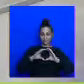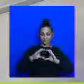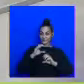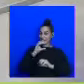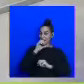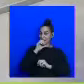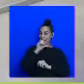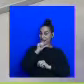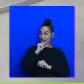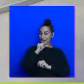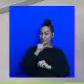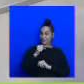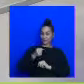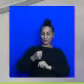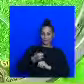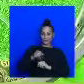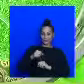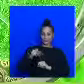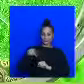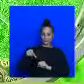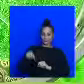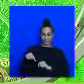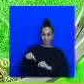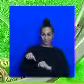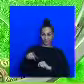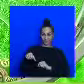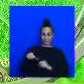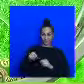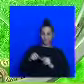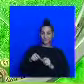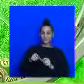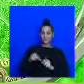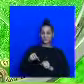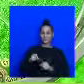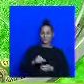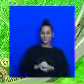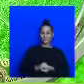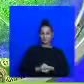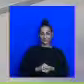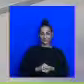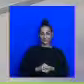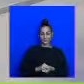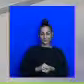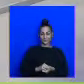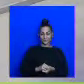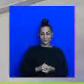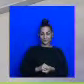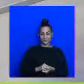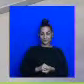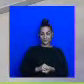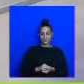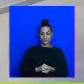Bola laranja, número 9, com o traço diferenciador embaixo do número.